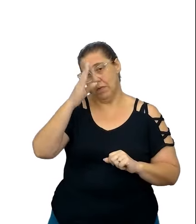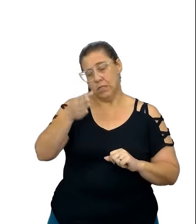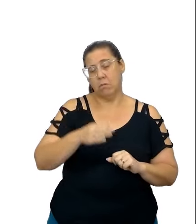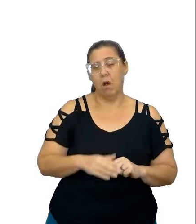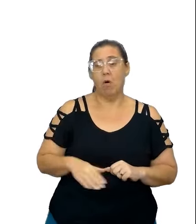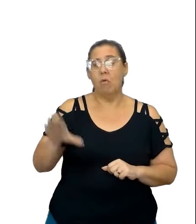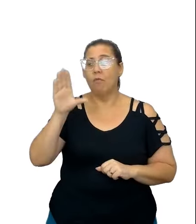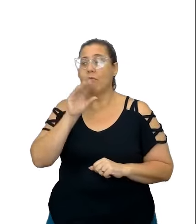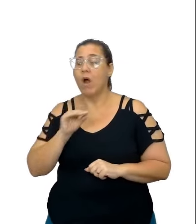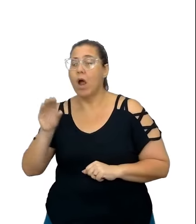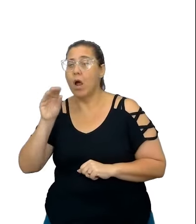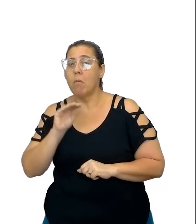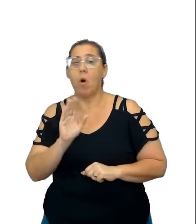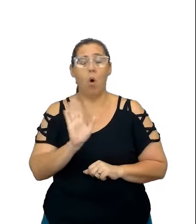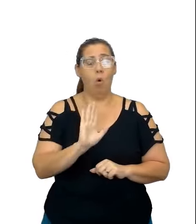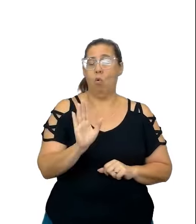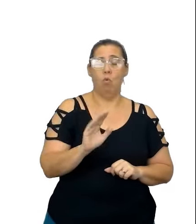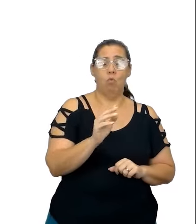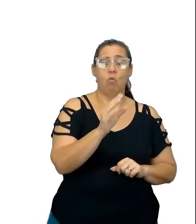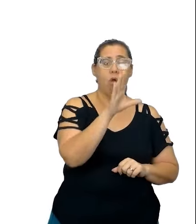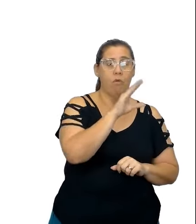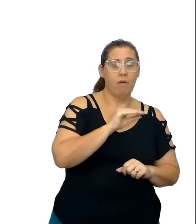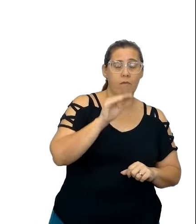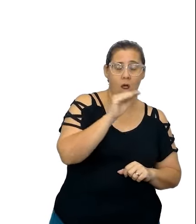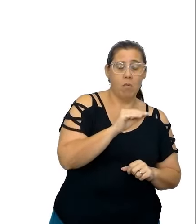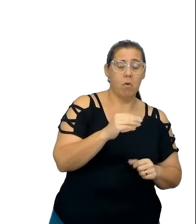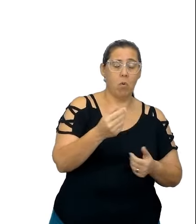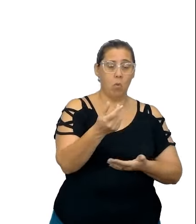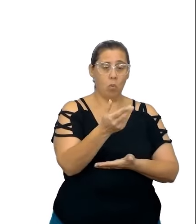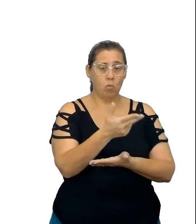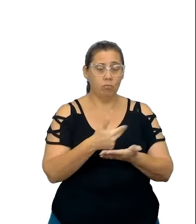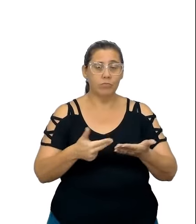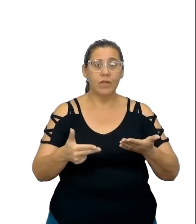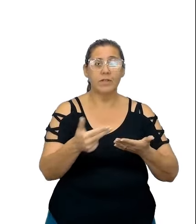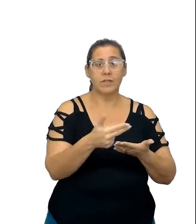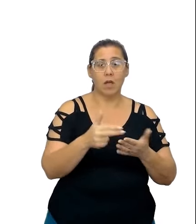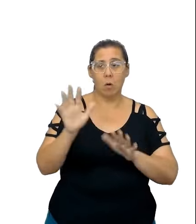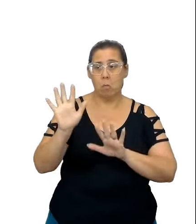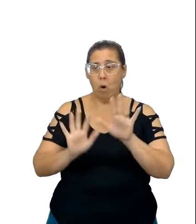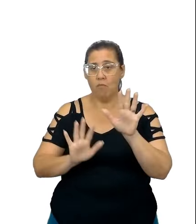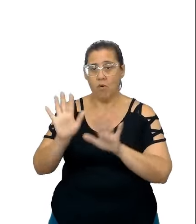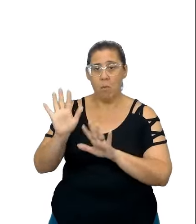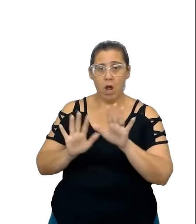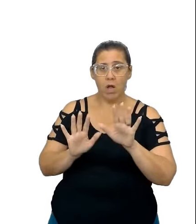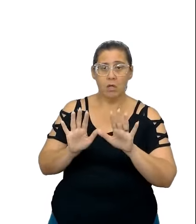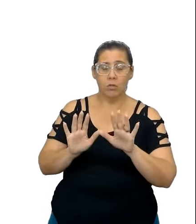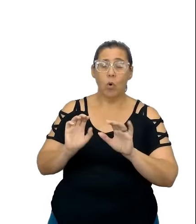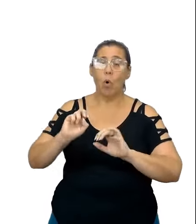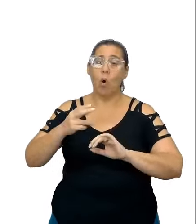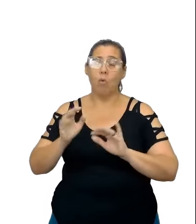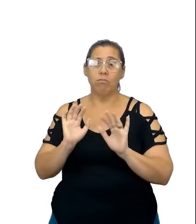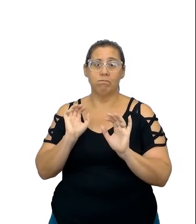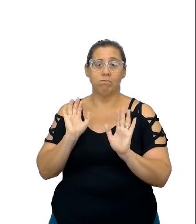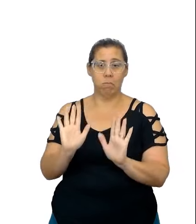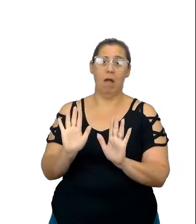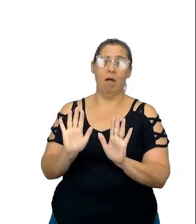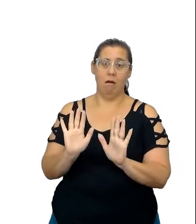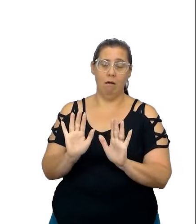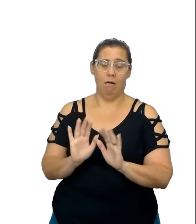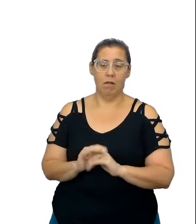verbal, digital, imagens em movimento e imagens estáticas. Qual é o objeto de